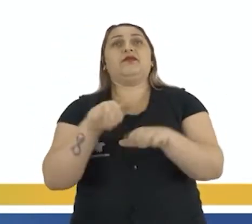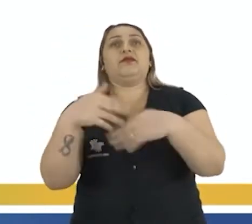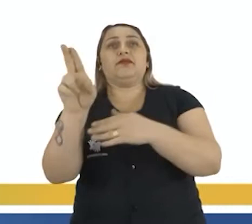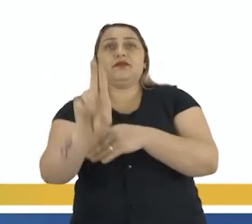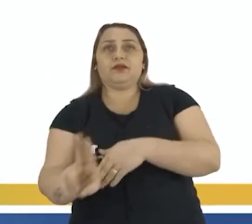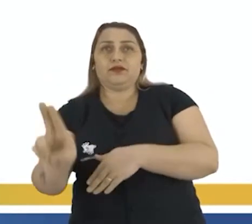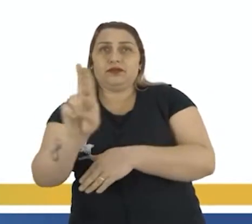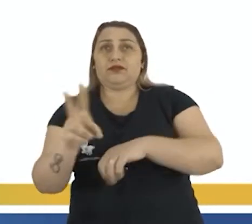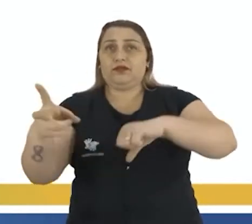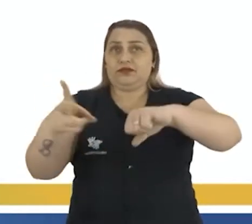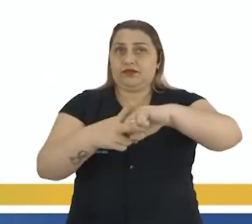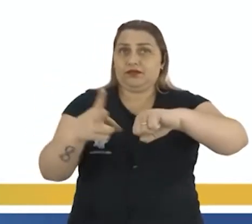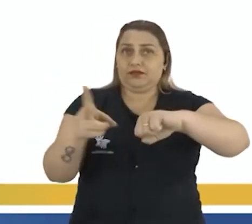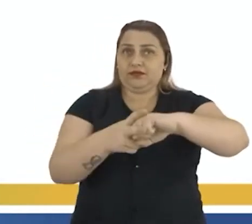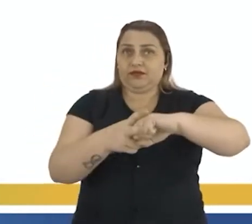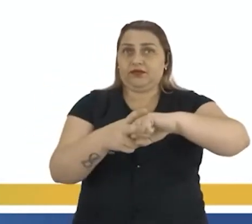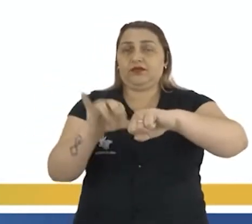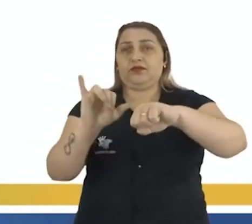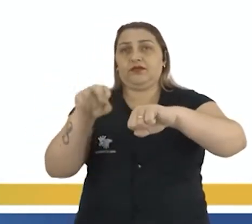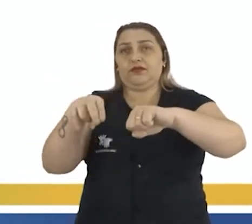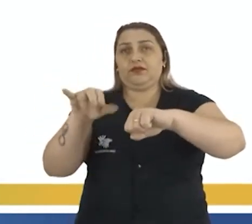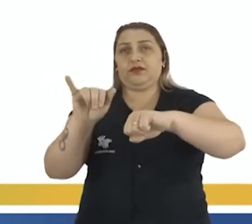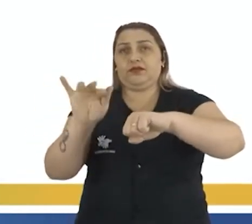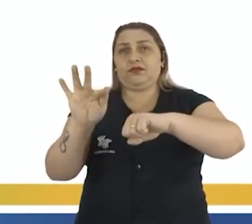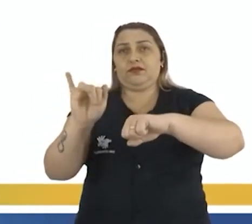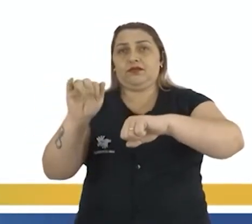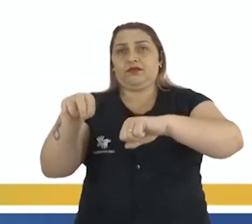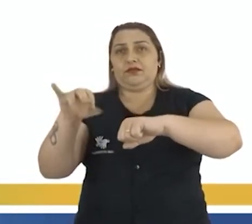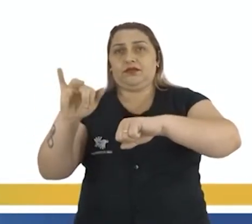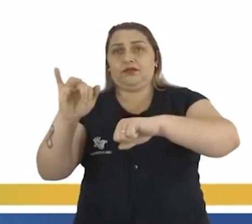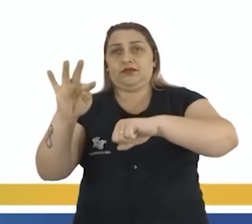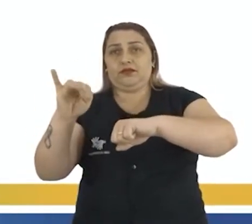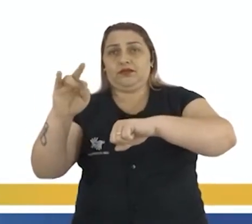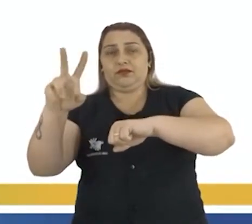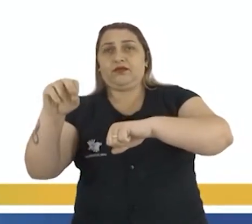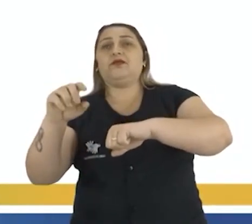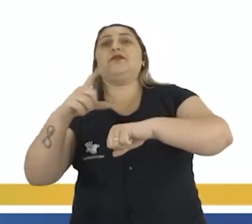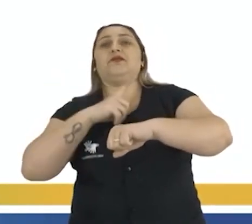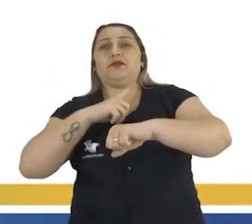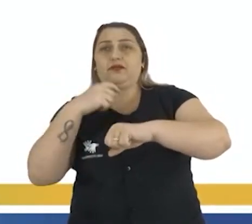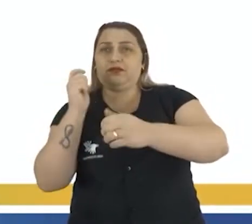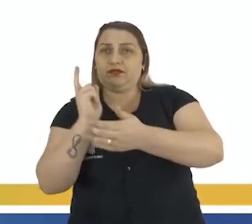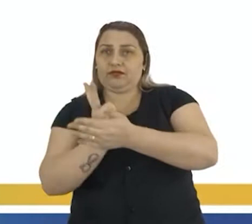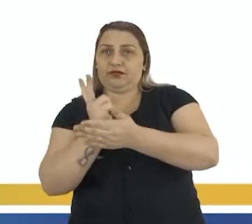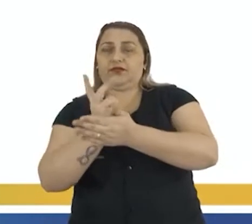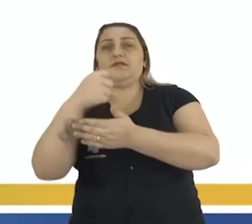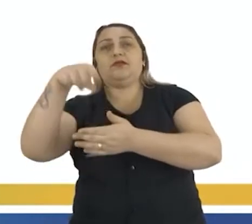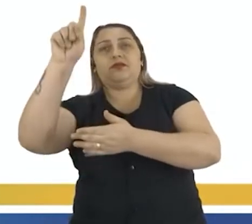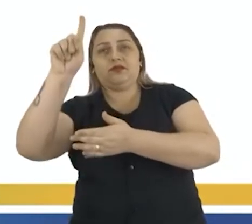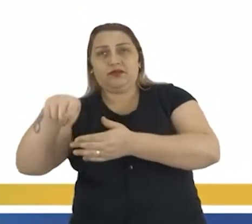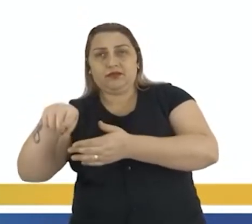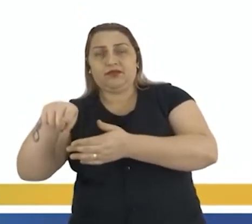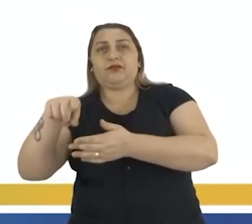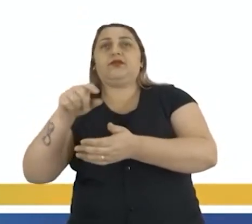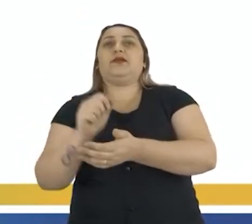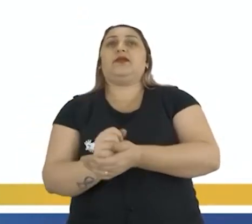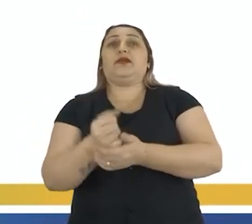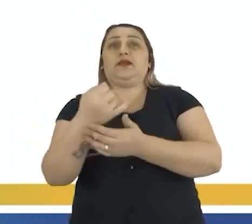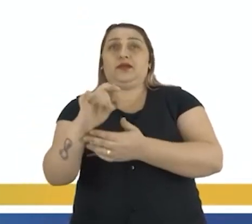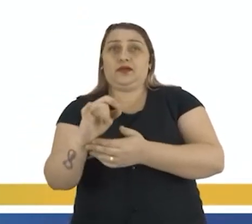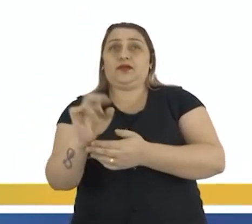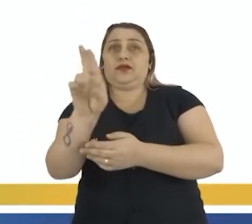for utilizado como verbo no infinitivo, ele vai ter o acento circunflexo, por. Quando